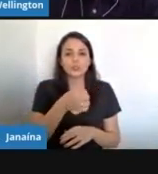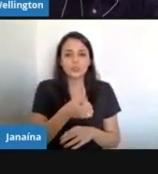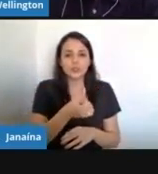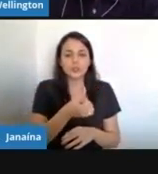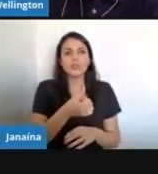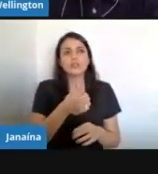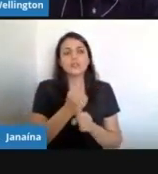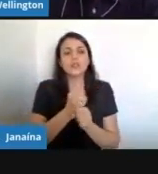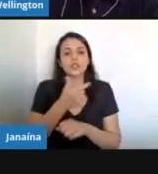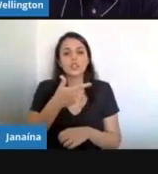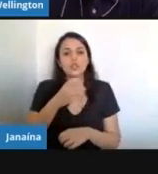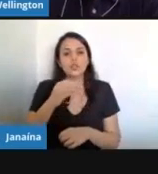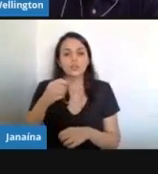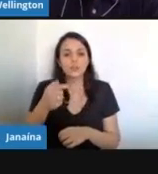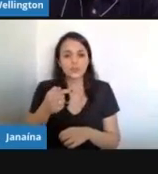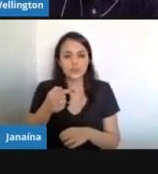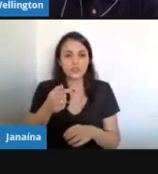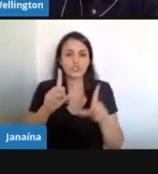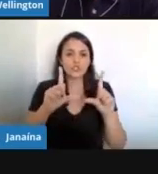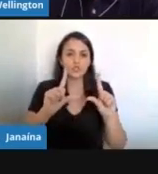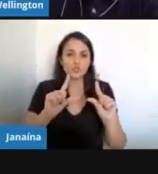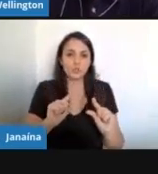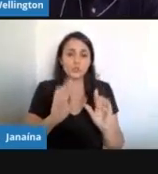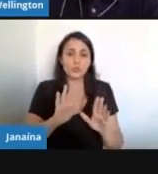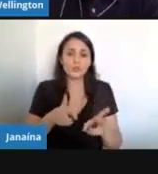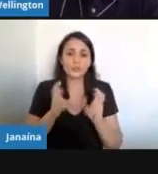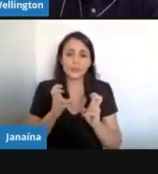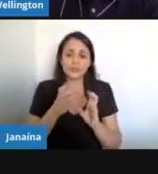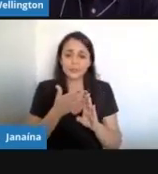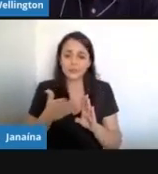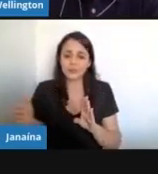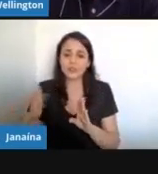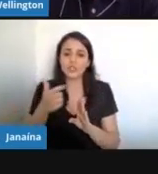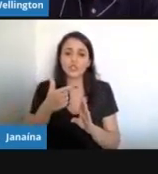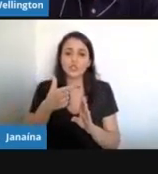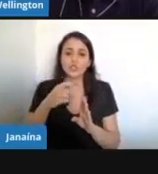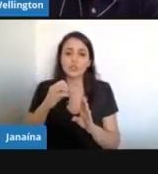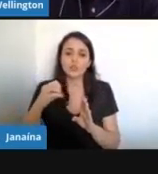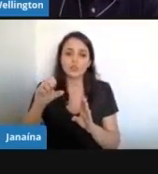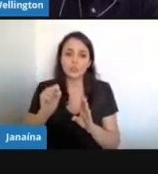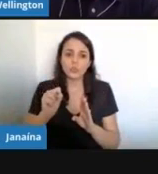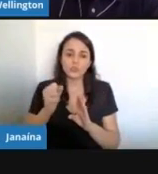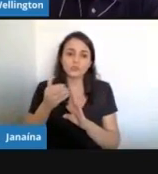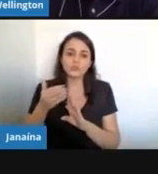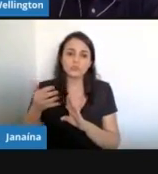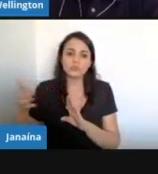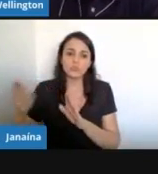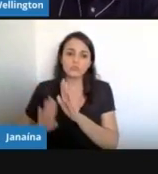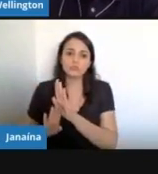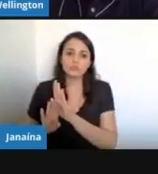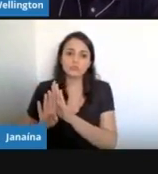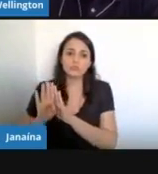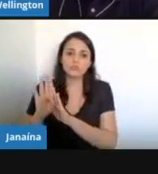2007 tenha diminuído um pouco, né, a gente nota que a partir de 2008 vem também cada vez mais